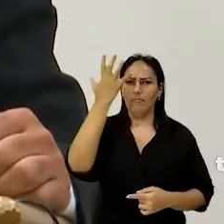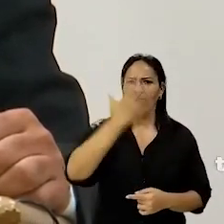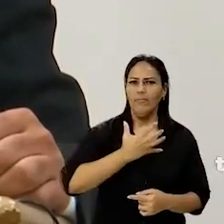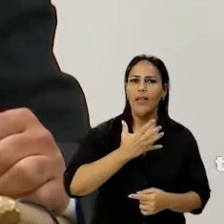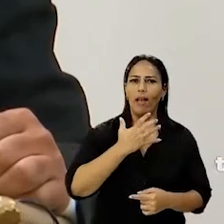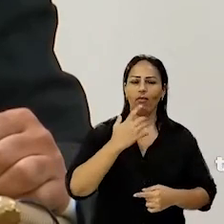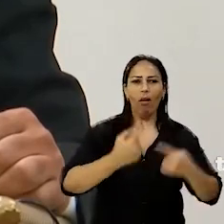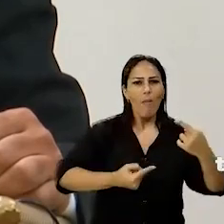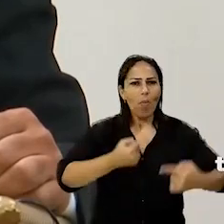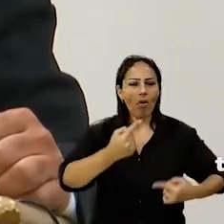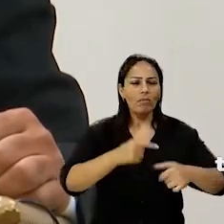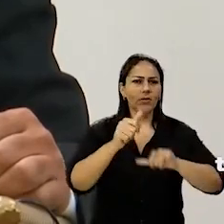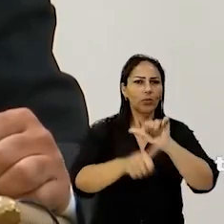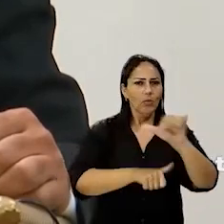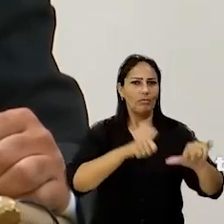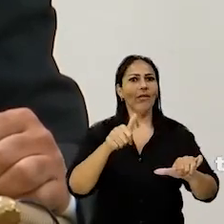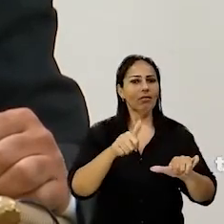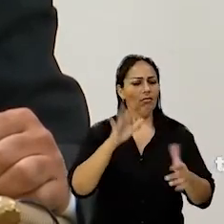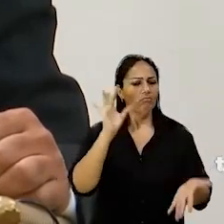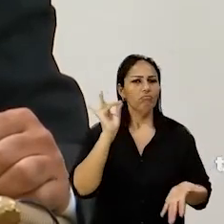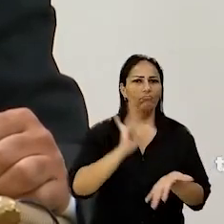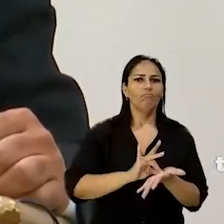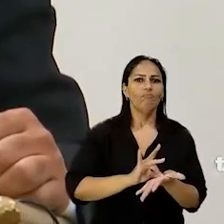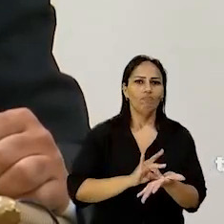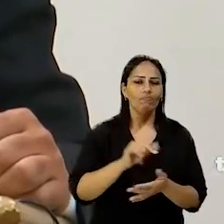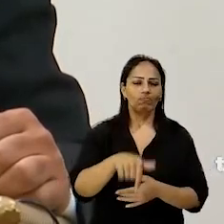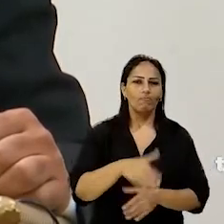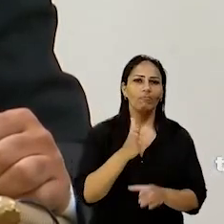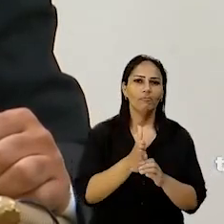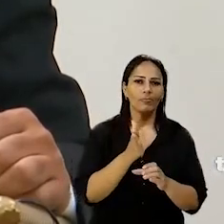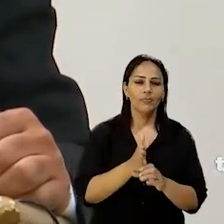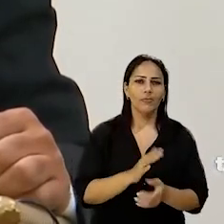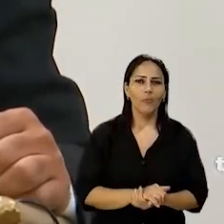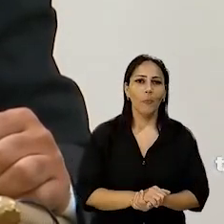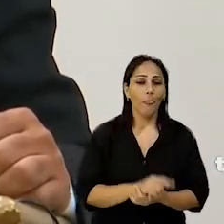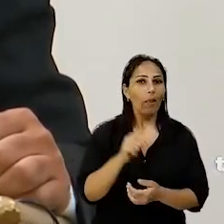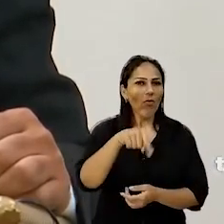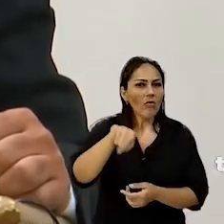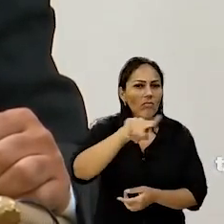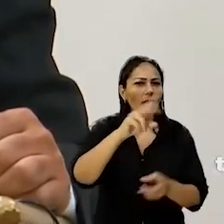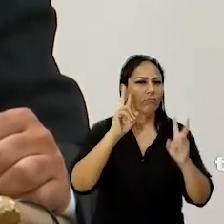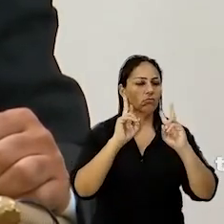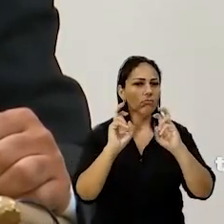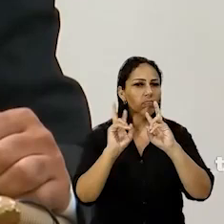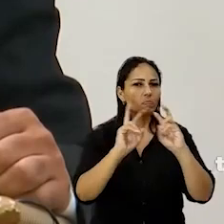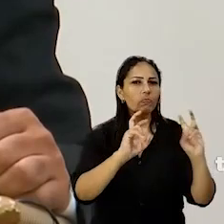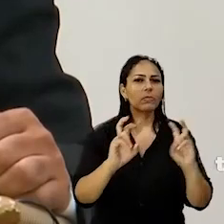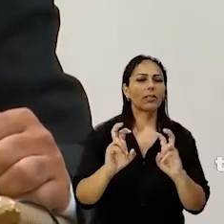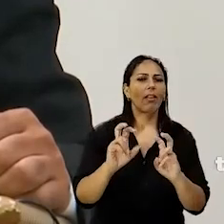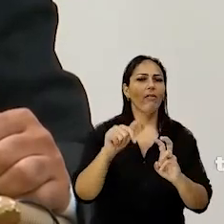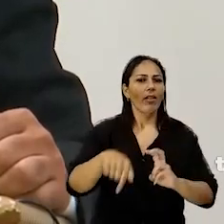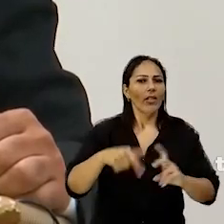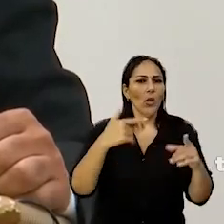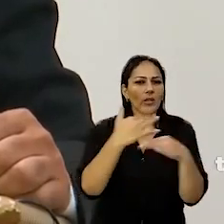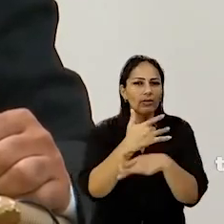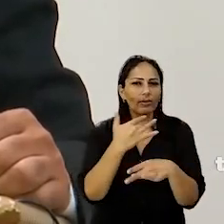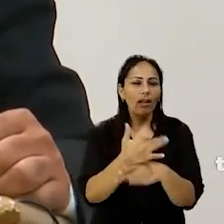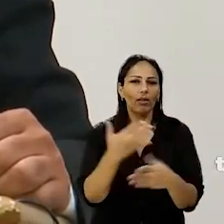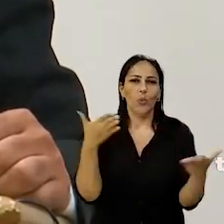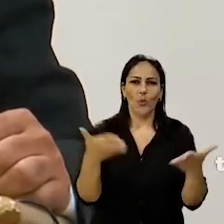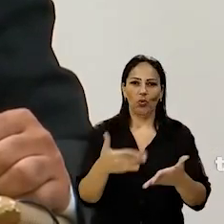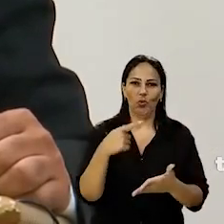de mudança, agora de uma mudança real para Caicó. Observem, caicoenses, como nossa cidade se